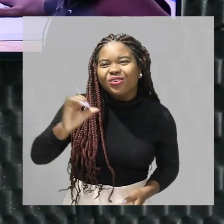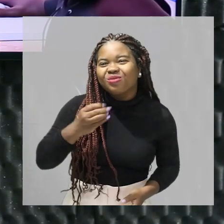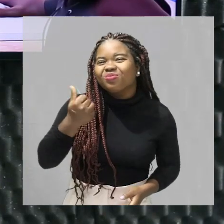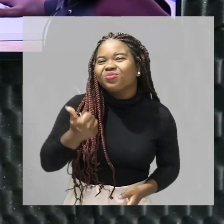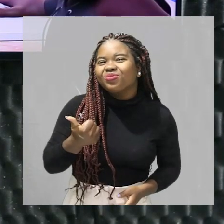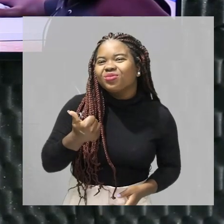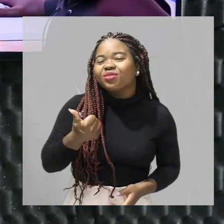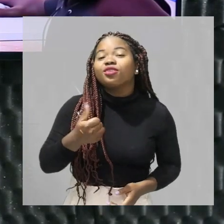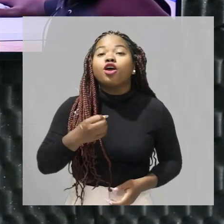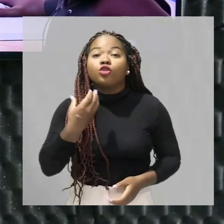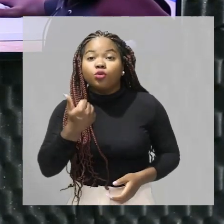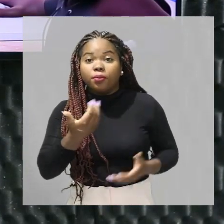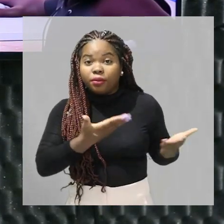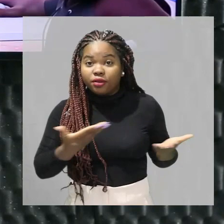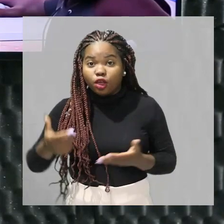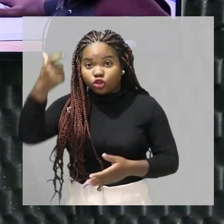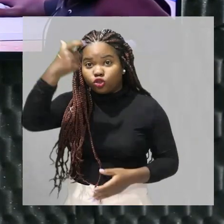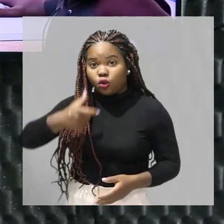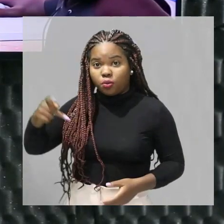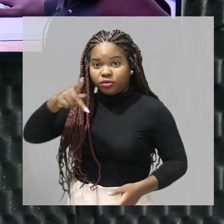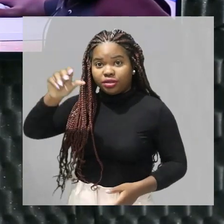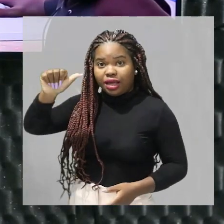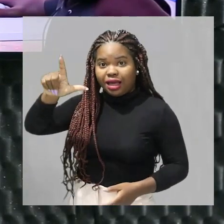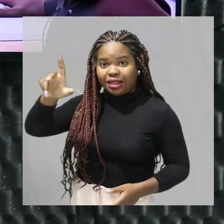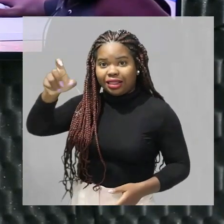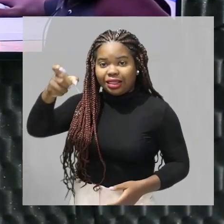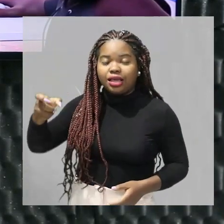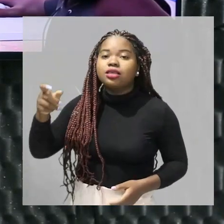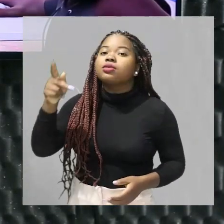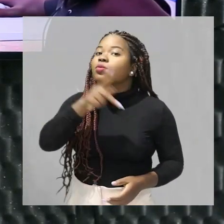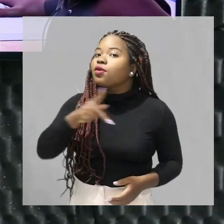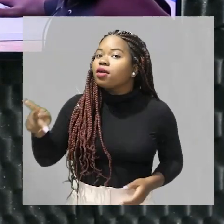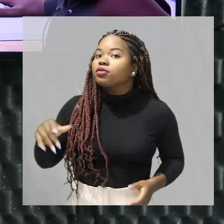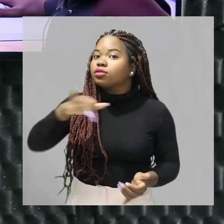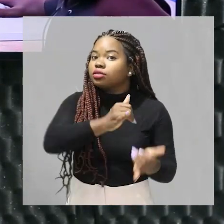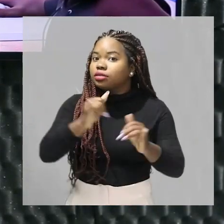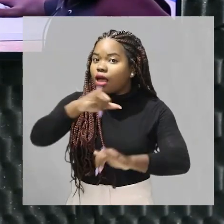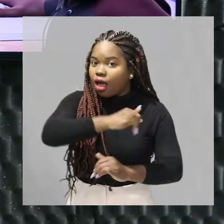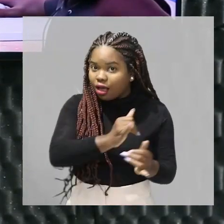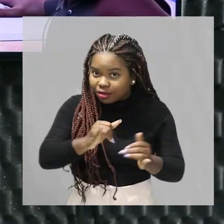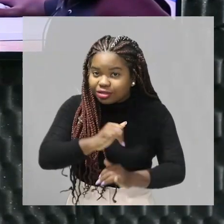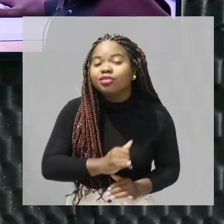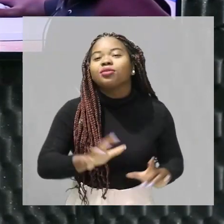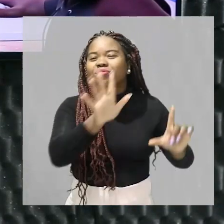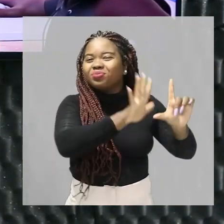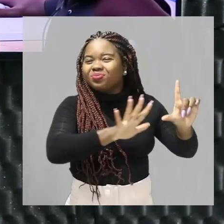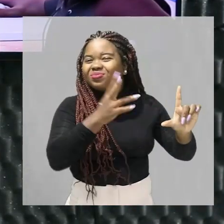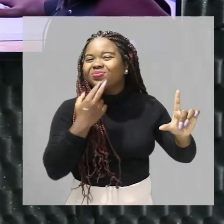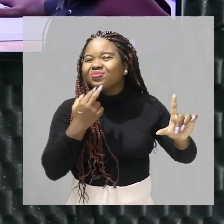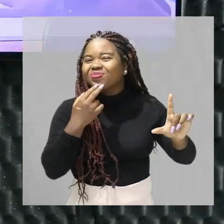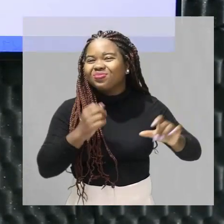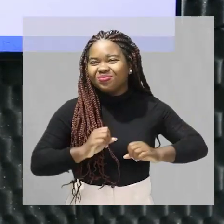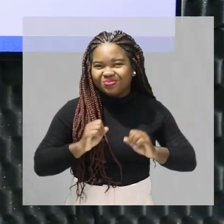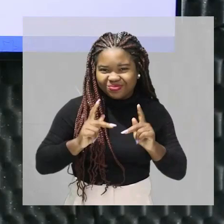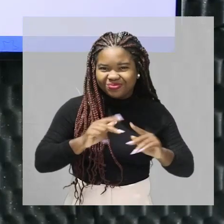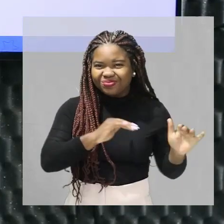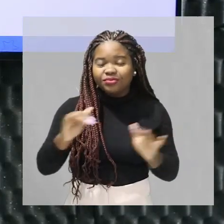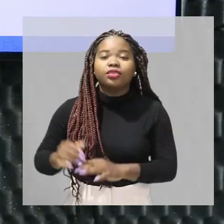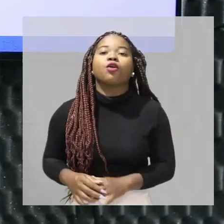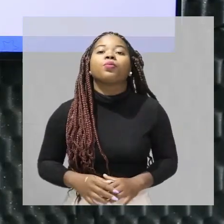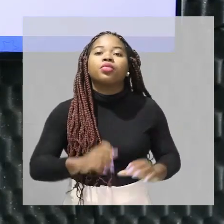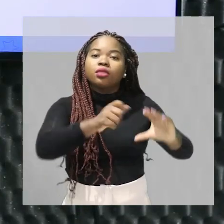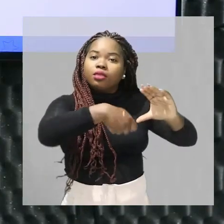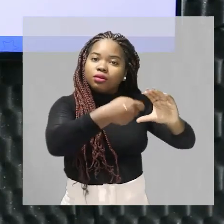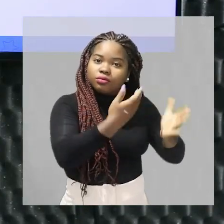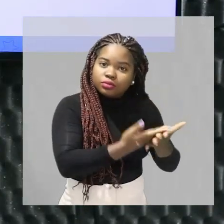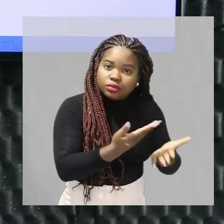Olá, turminha, sejam todos bem-vindos. Sou o professor Alex Ferreira, professor de Química da plataforma Gonçalves Dias. Tudo bem, turminha? Bom, mais um vídeo